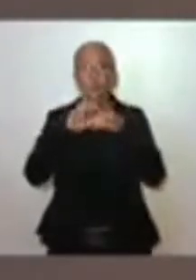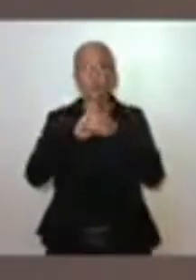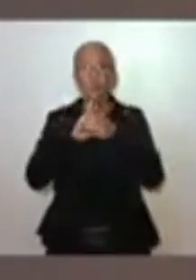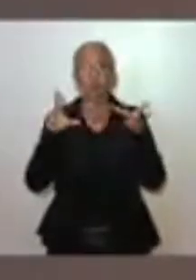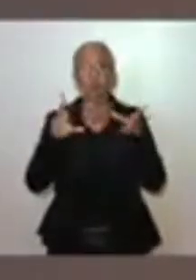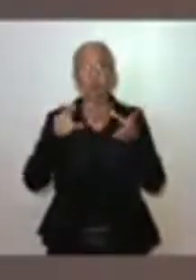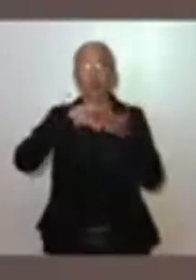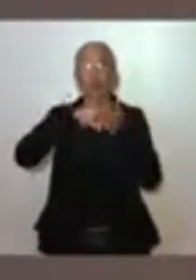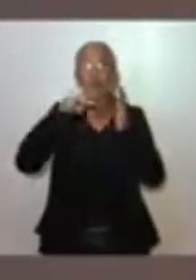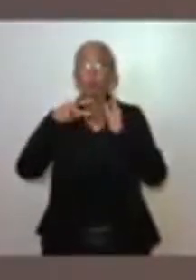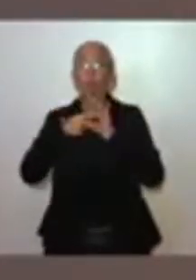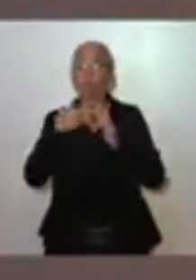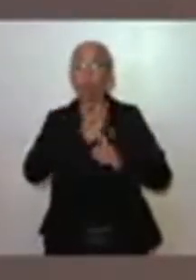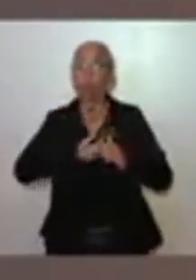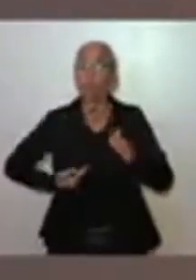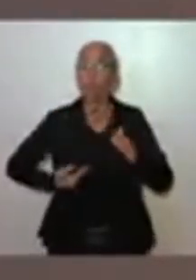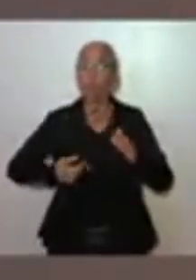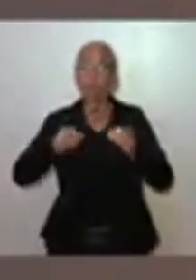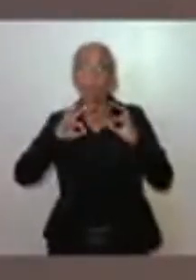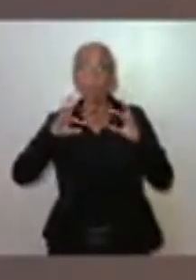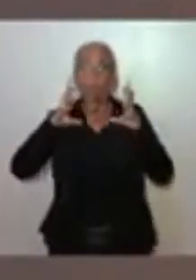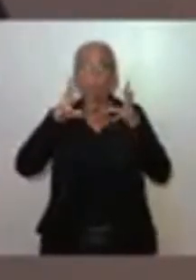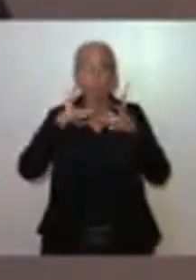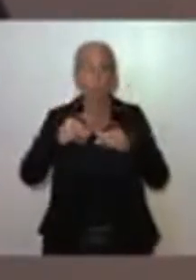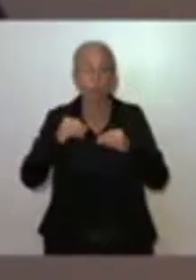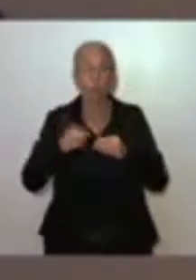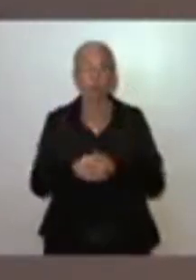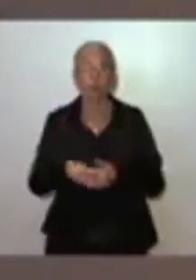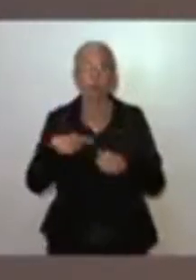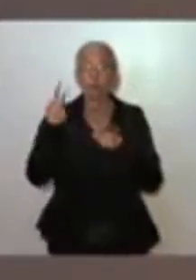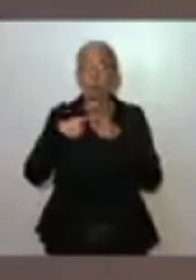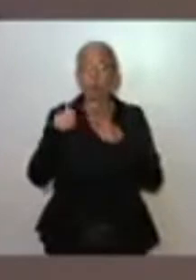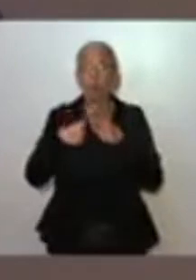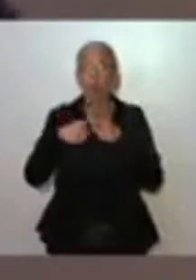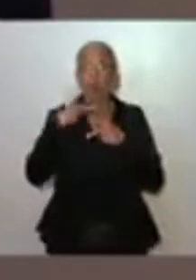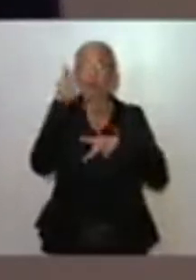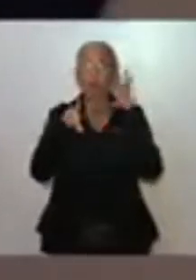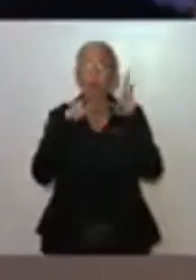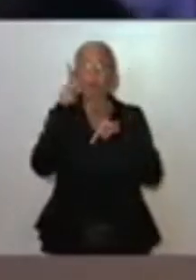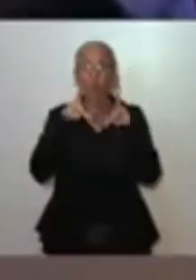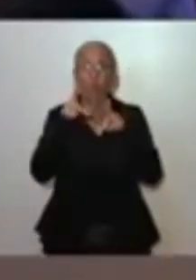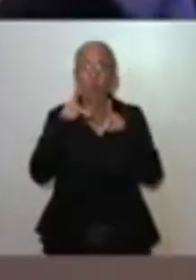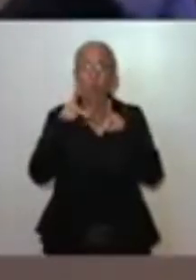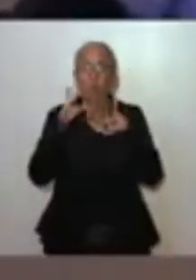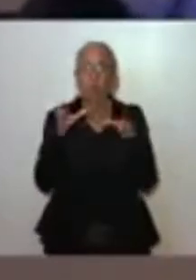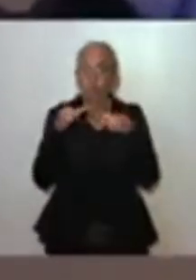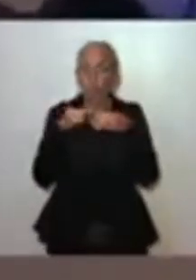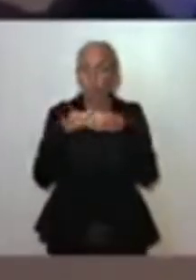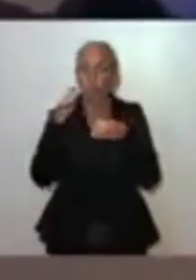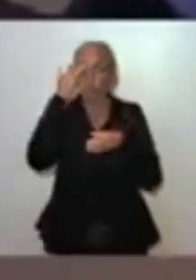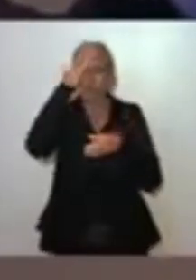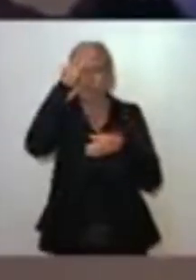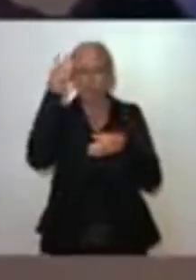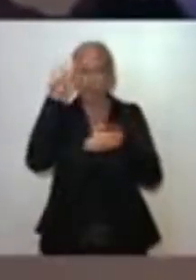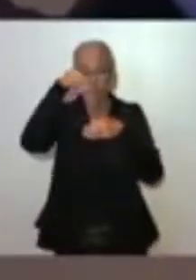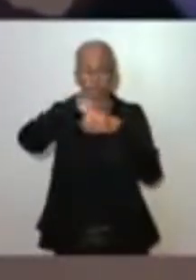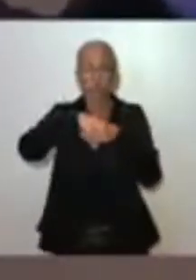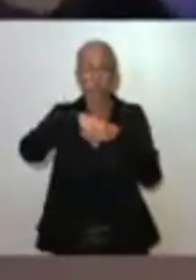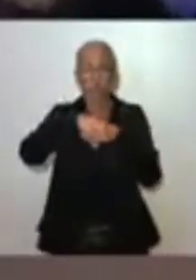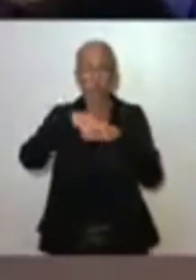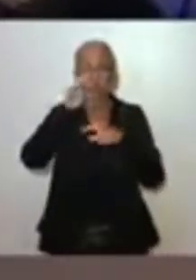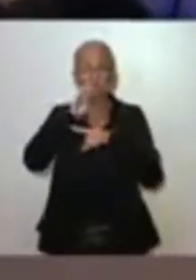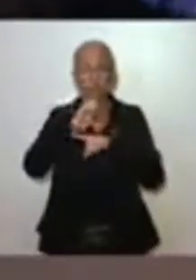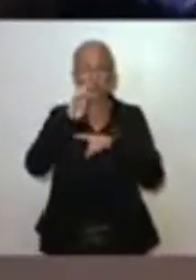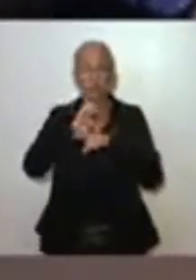significa o governo da maioria Porque o povo conjunto de pessoas que compõem o